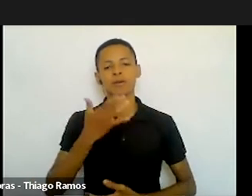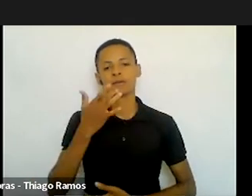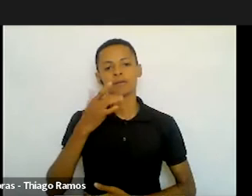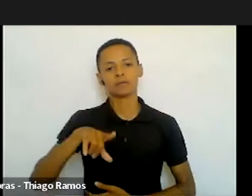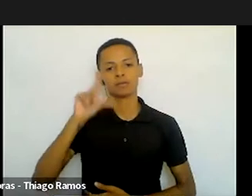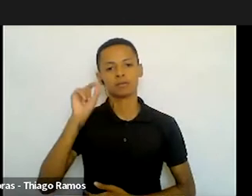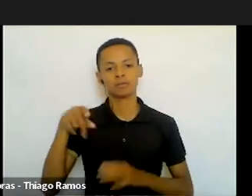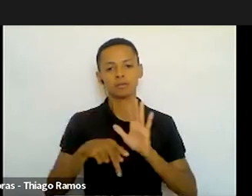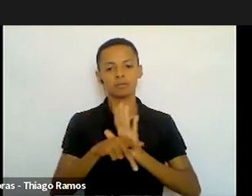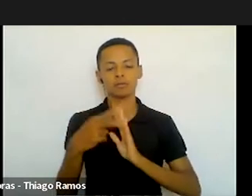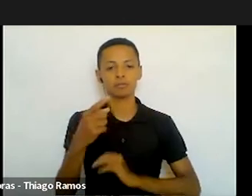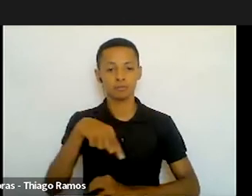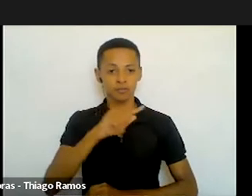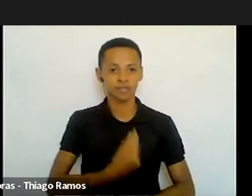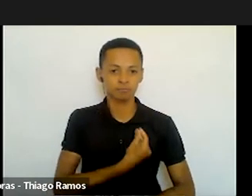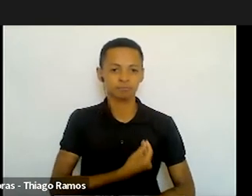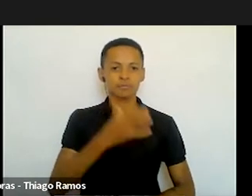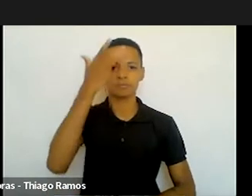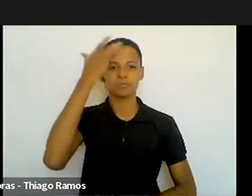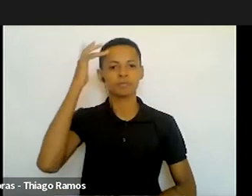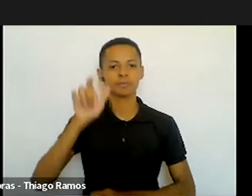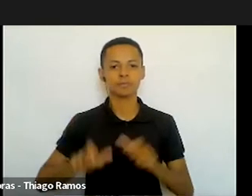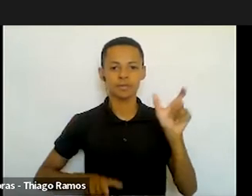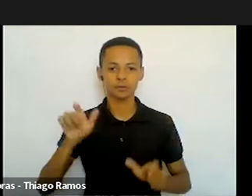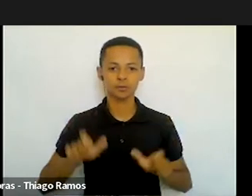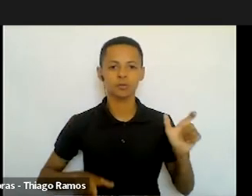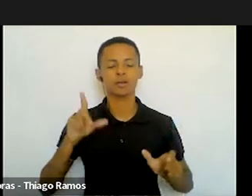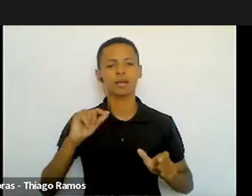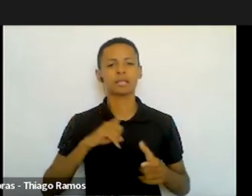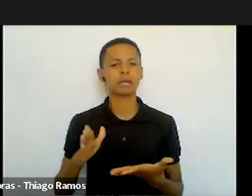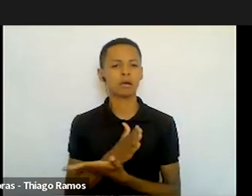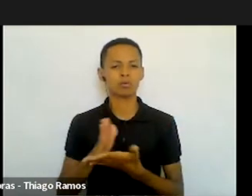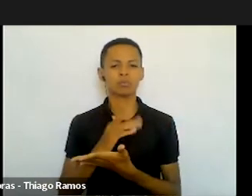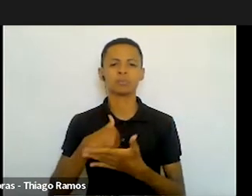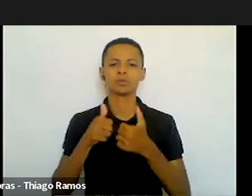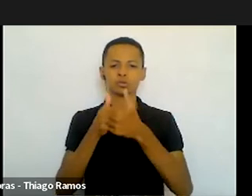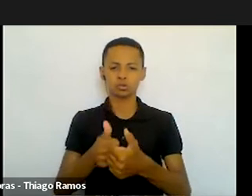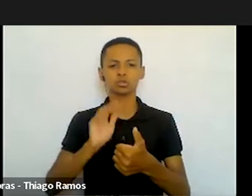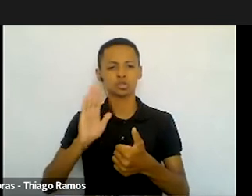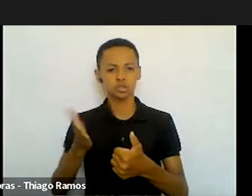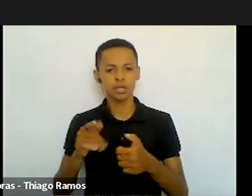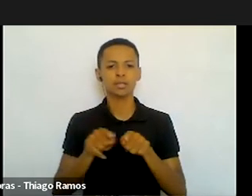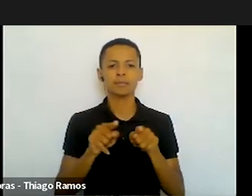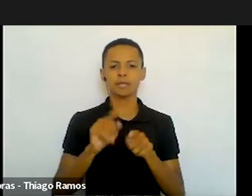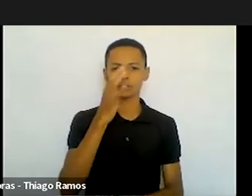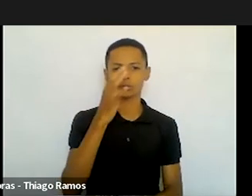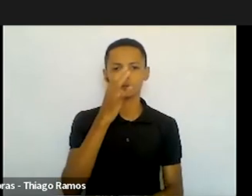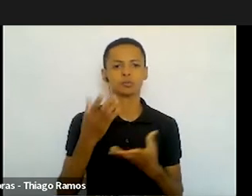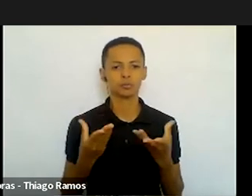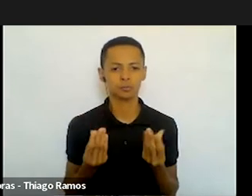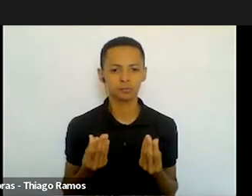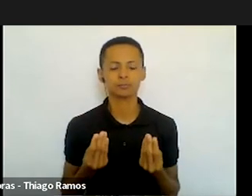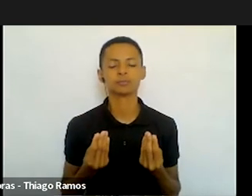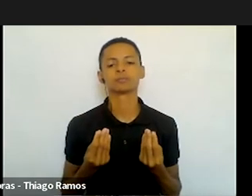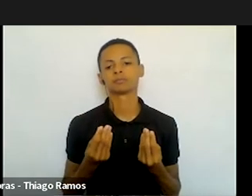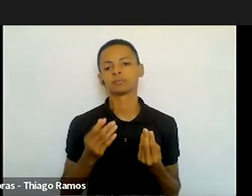todos vocês, pessoas que alguns eu já acompanho e admiro muito, e esse